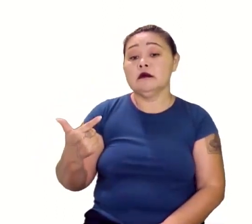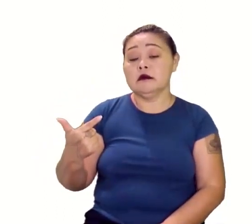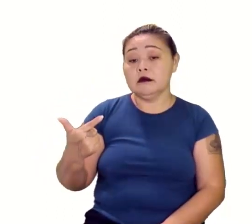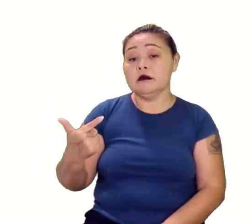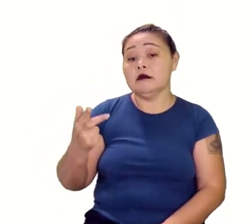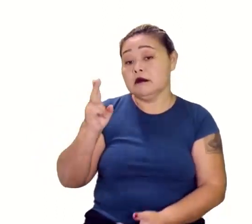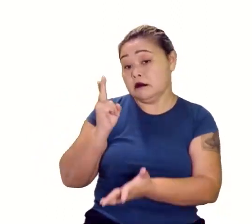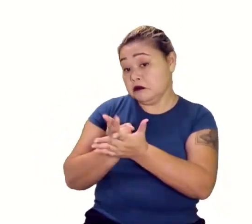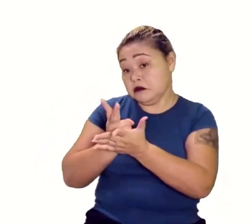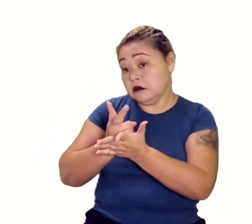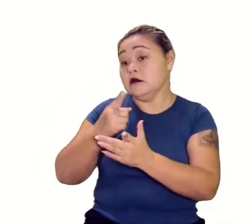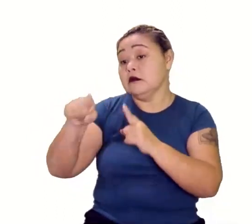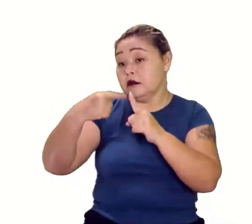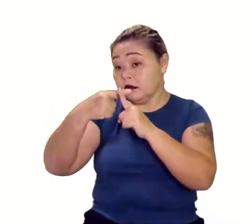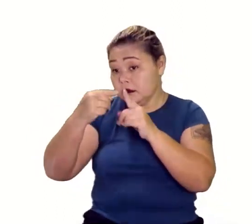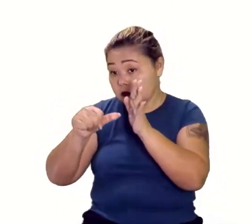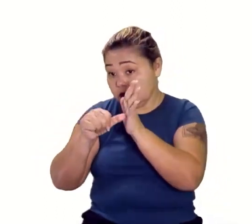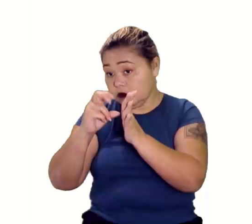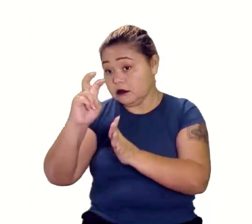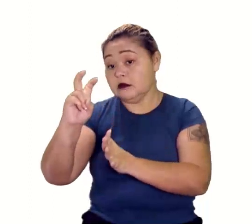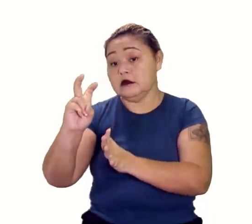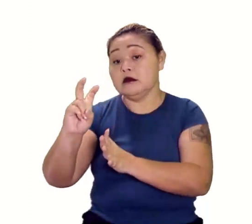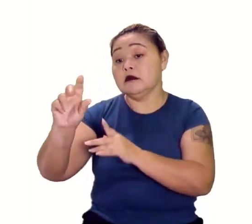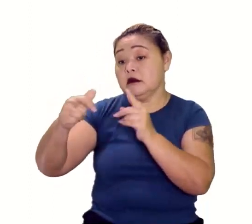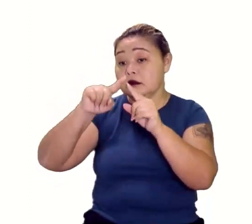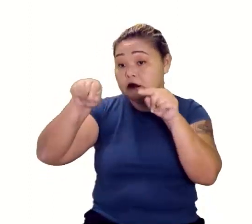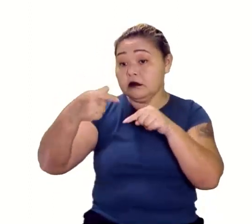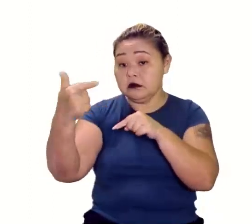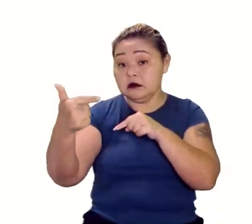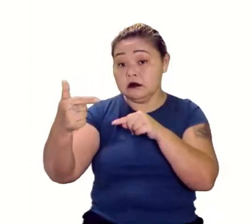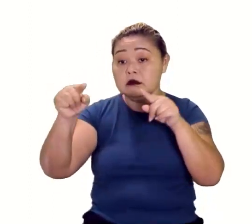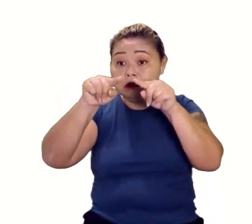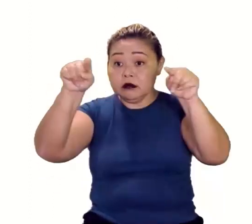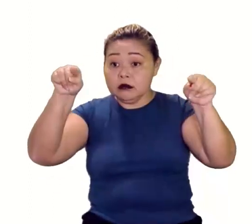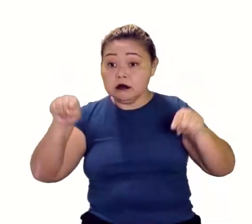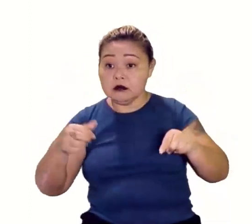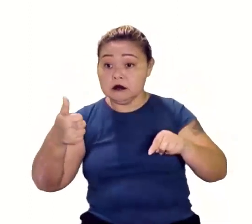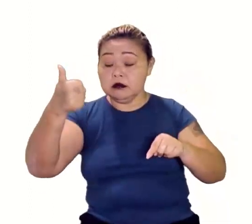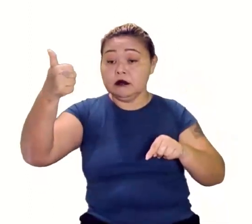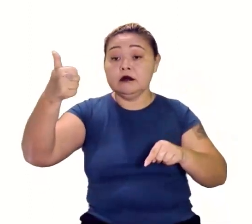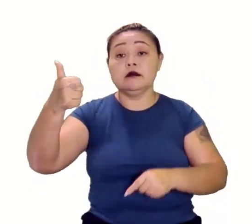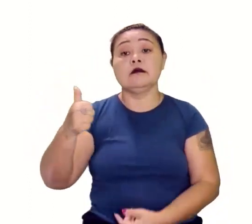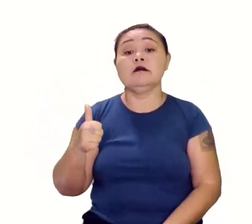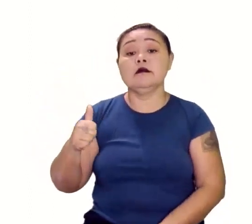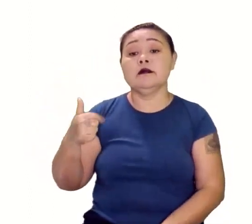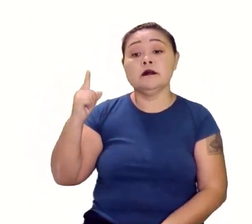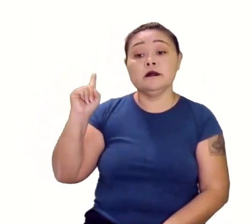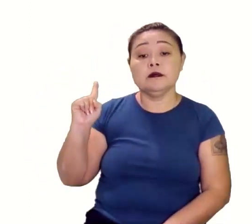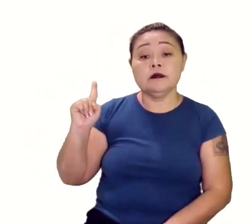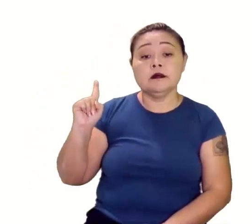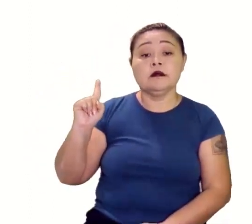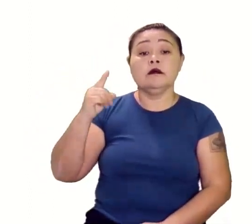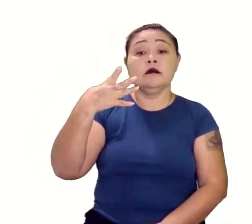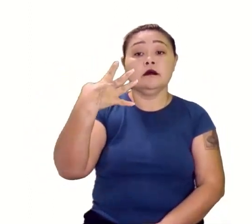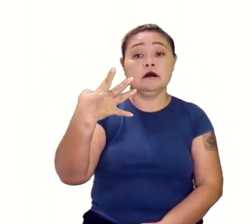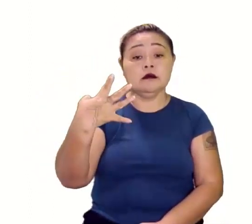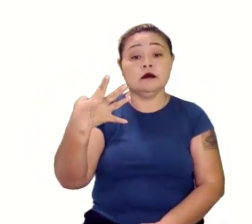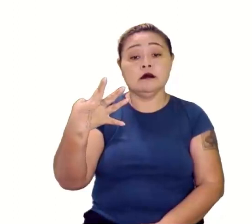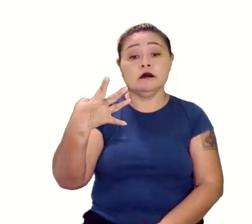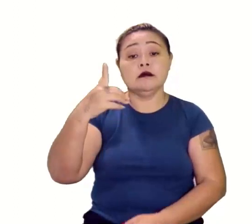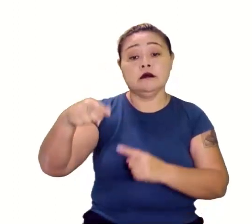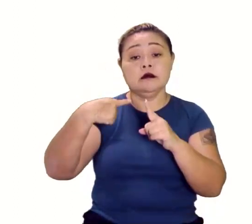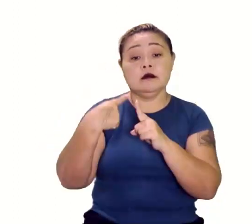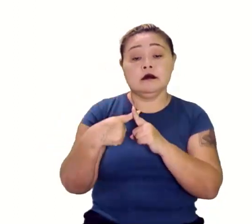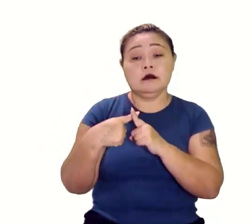é mesmo 5 vezes 32. Isso. Elevado ao quadrado e tudo isso Elevado a 1. a 1. Vamos lá.